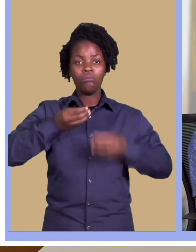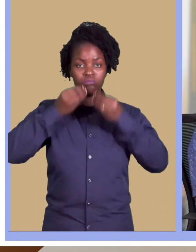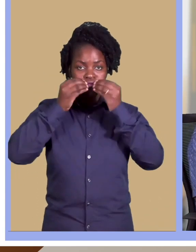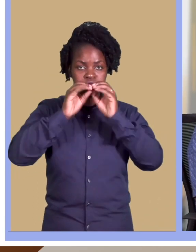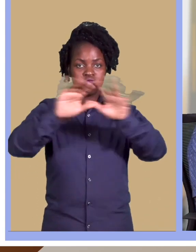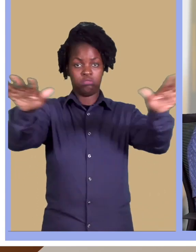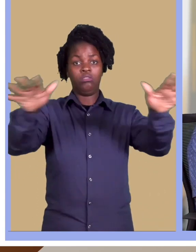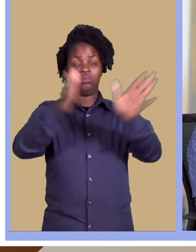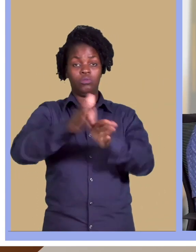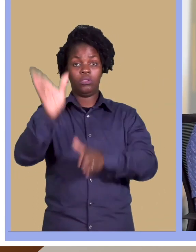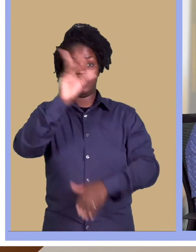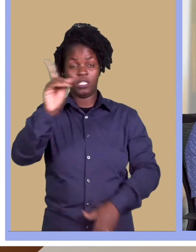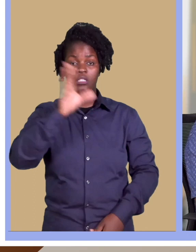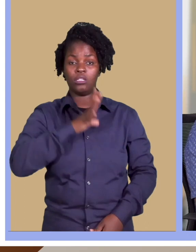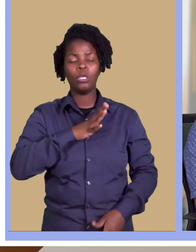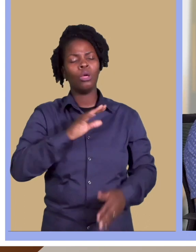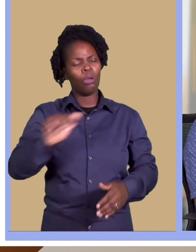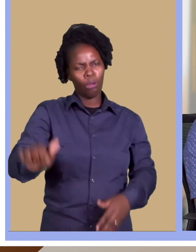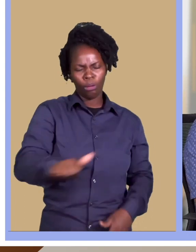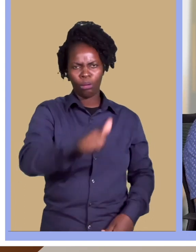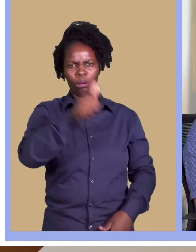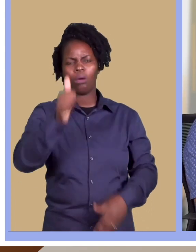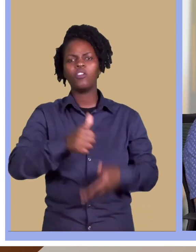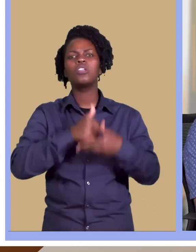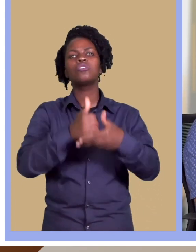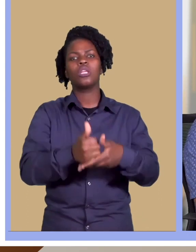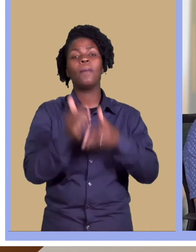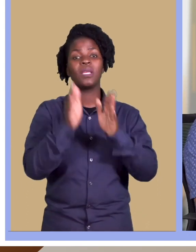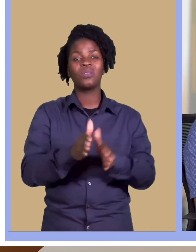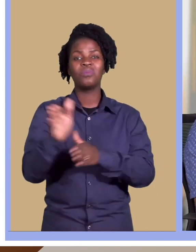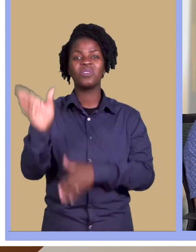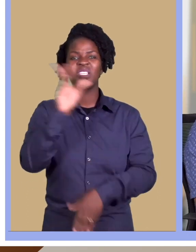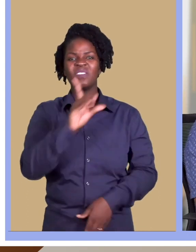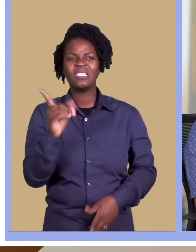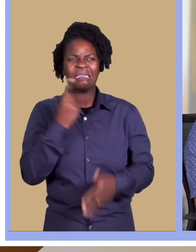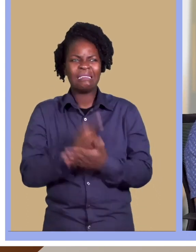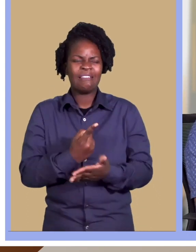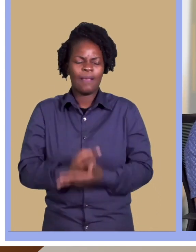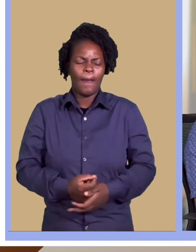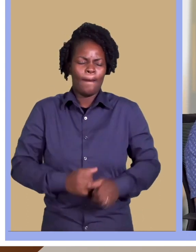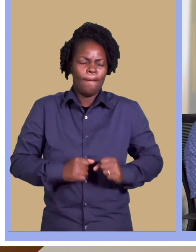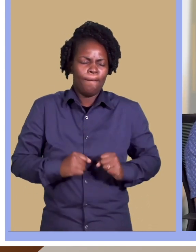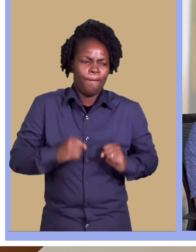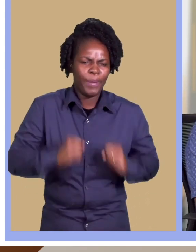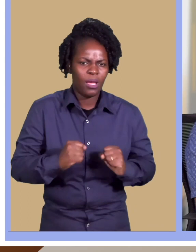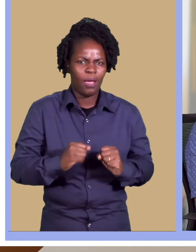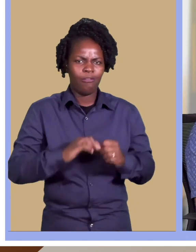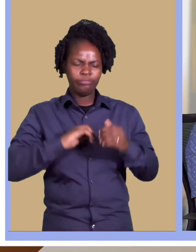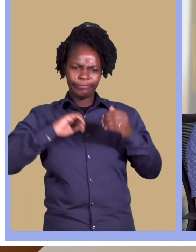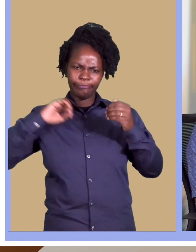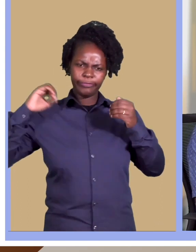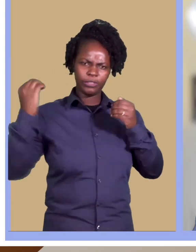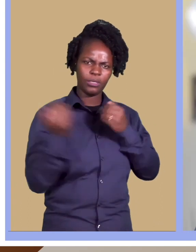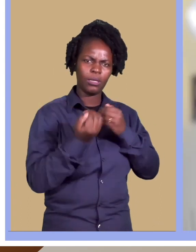devem necessariamente ser tão impactadas como o que está a acontecer agora, mas há medidas que se pode tomar para